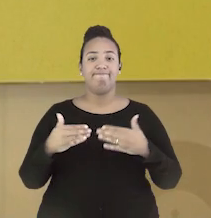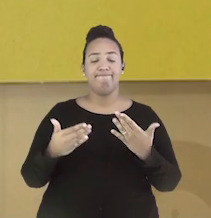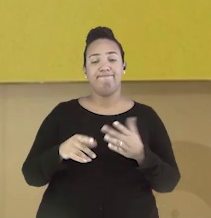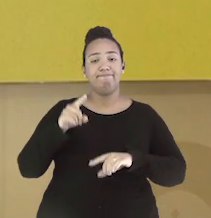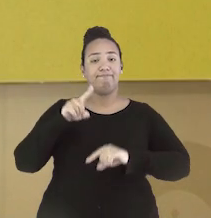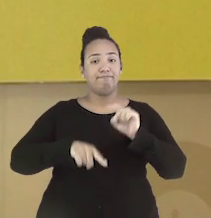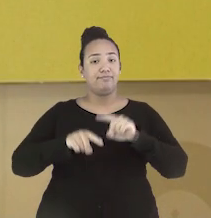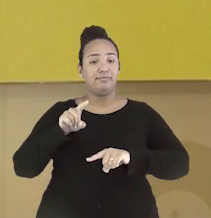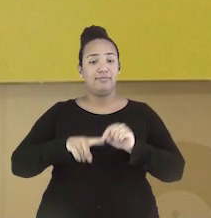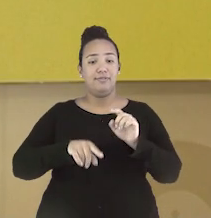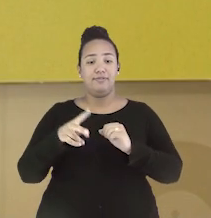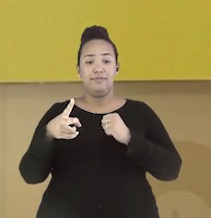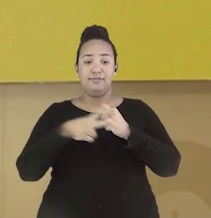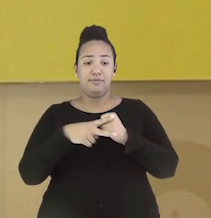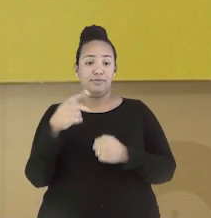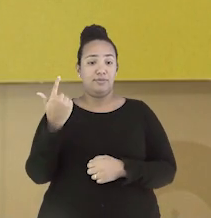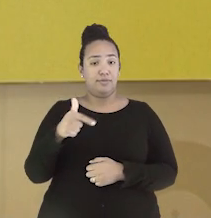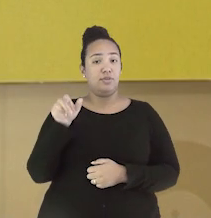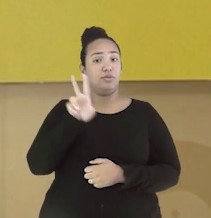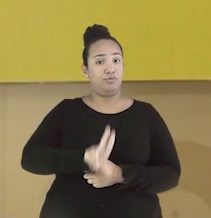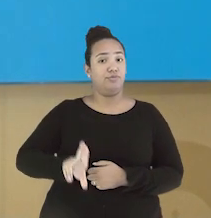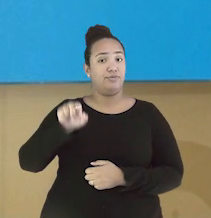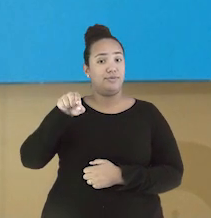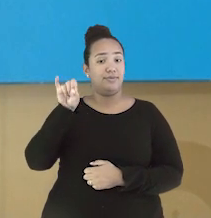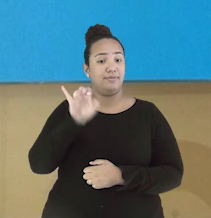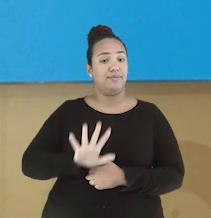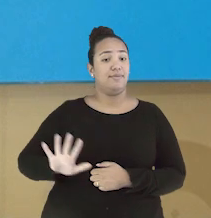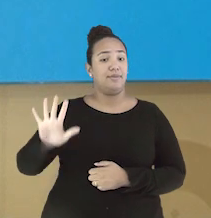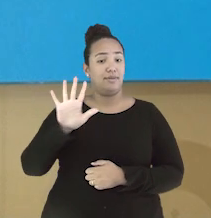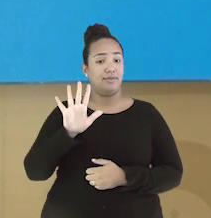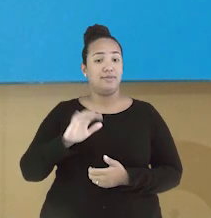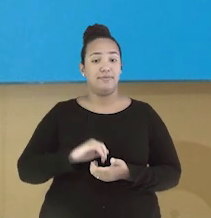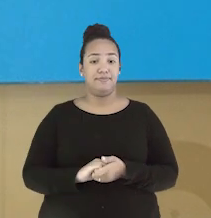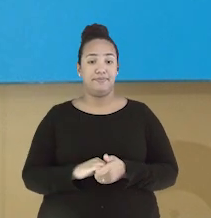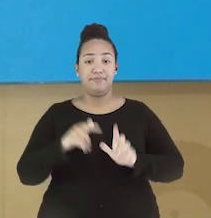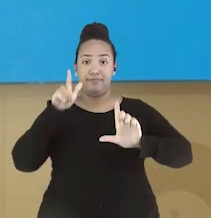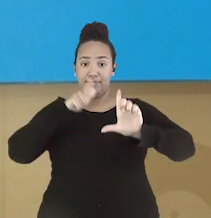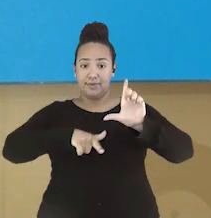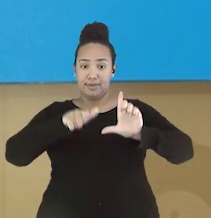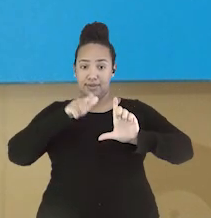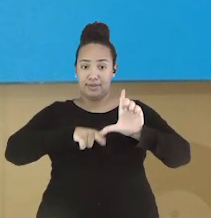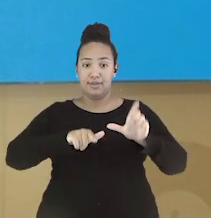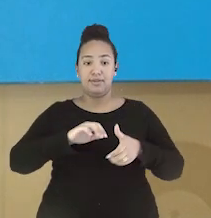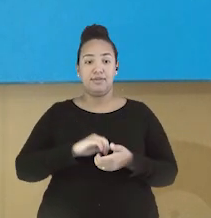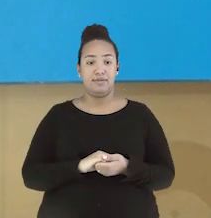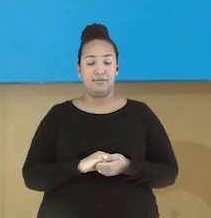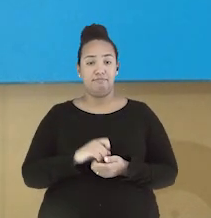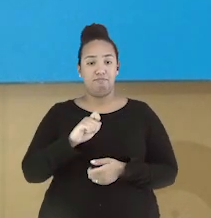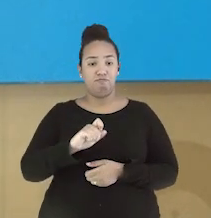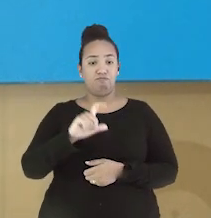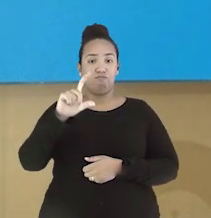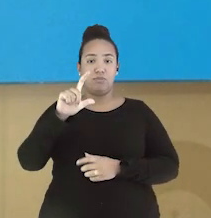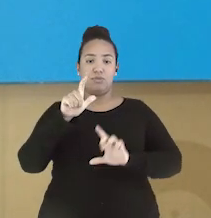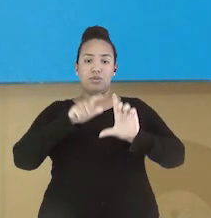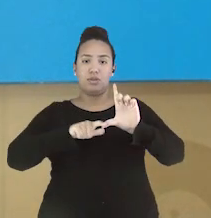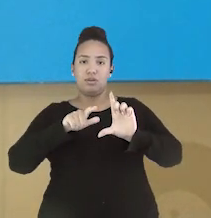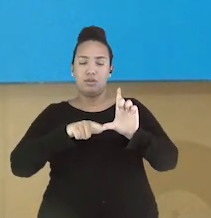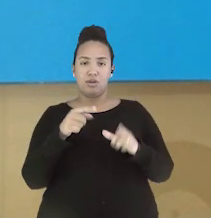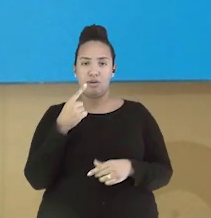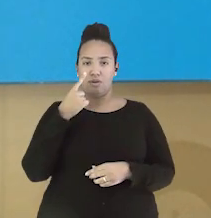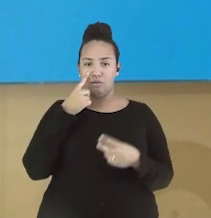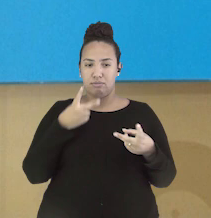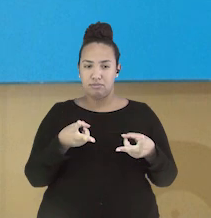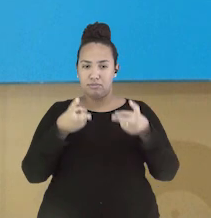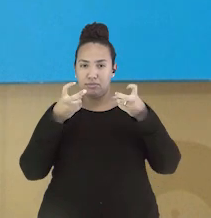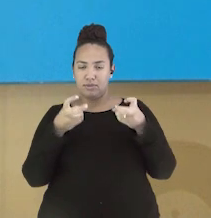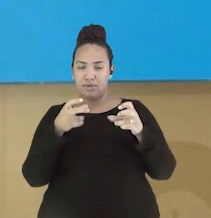Muitos recursos não verbais são utilizados neste material. As letras. Tamanho da letra.